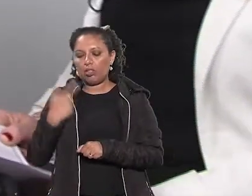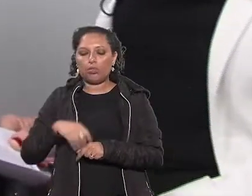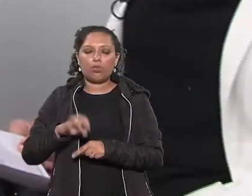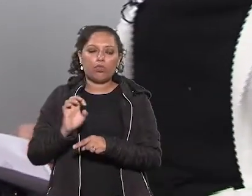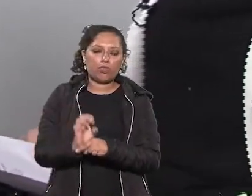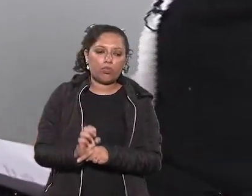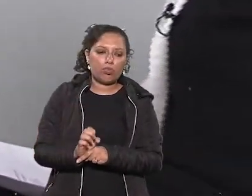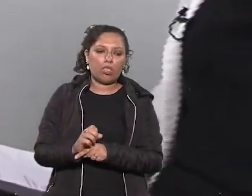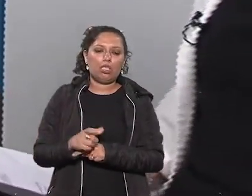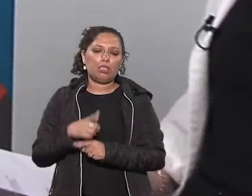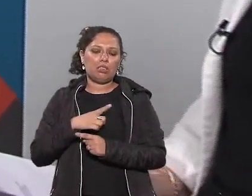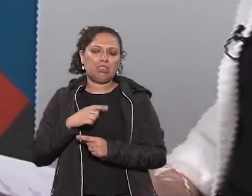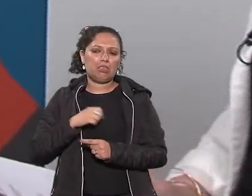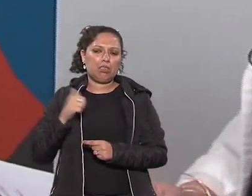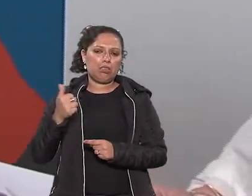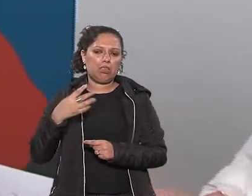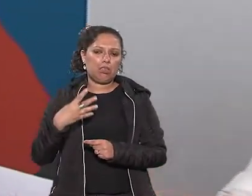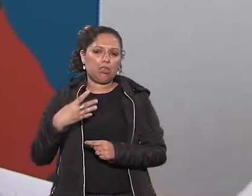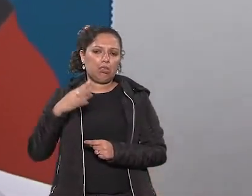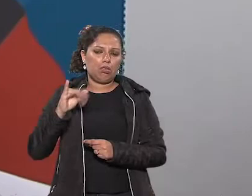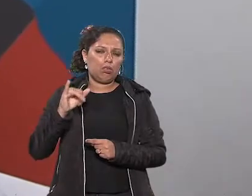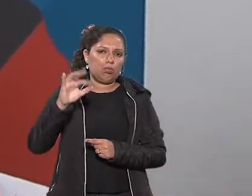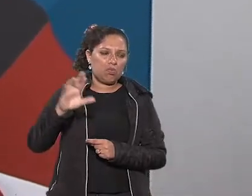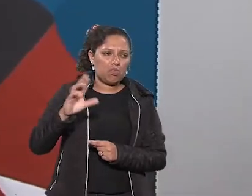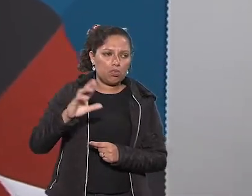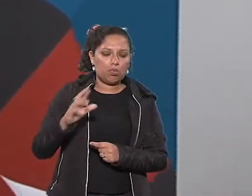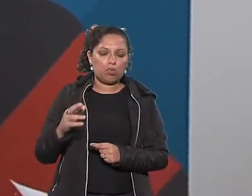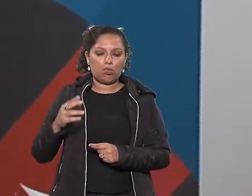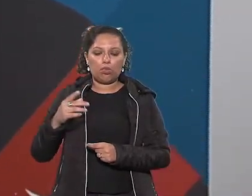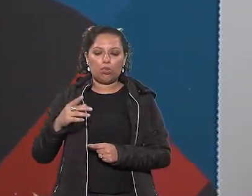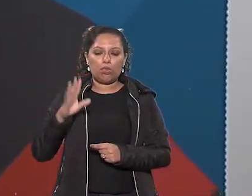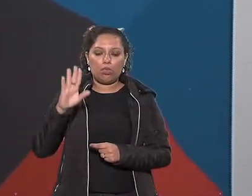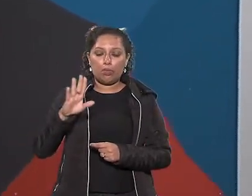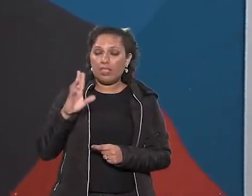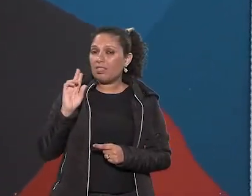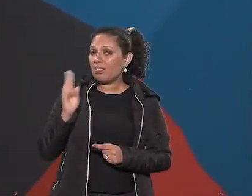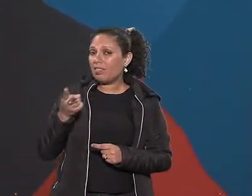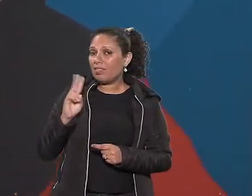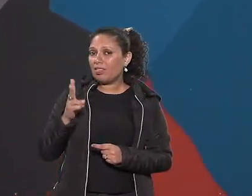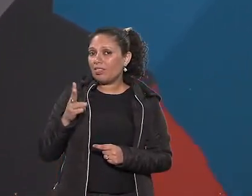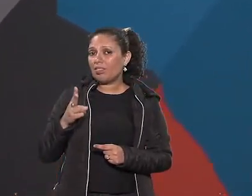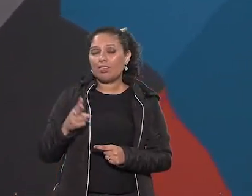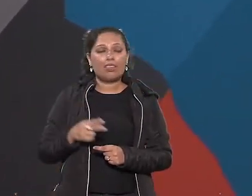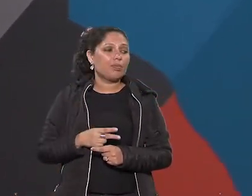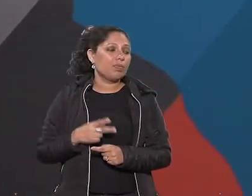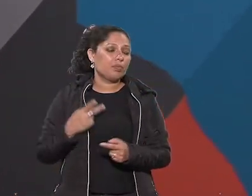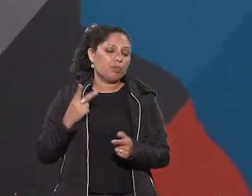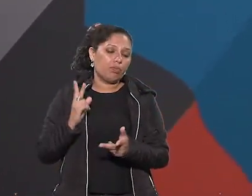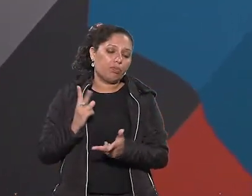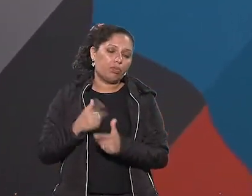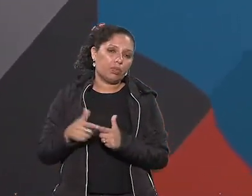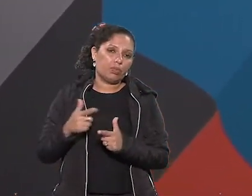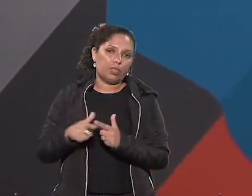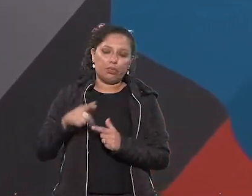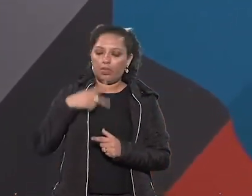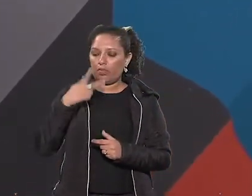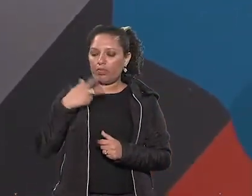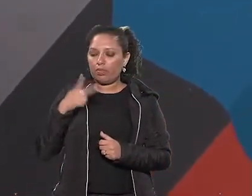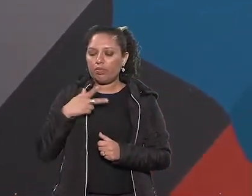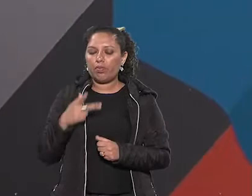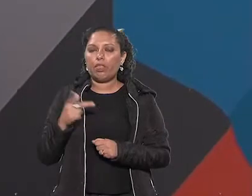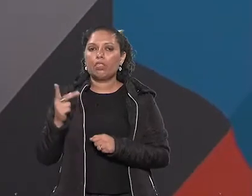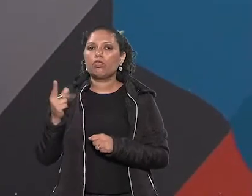assim, mas o Estado esse ano está sendo 14 bilhões. O que a gente toma de bola nas costas é uma grandeza. Como é que